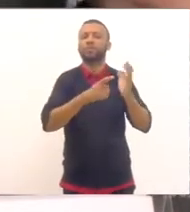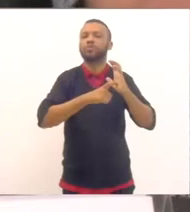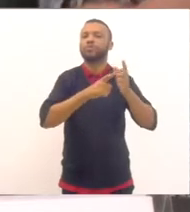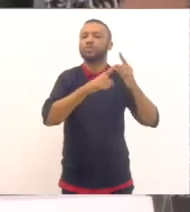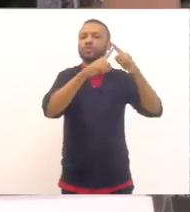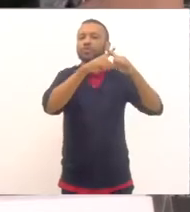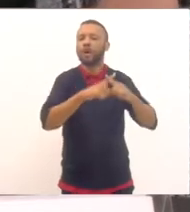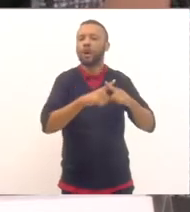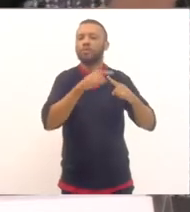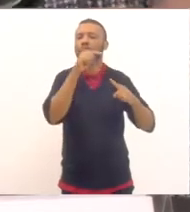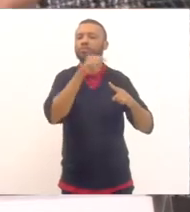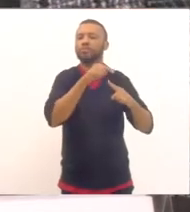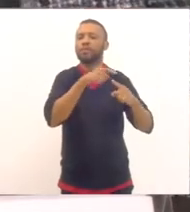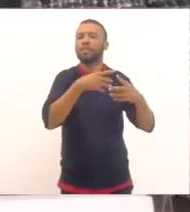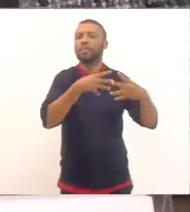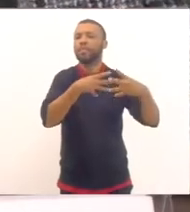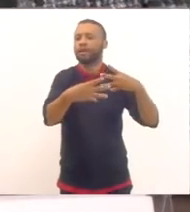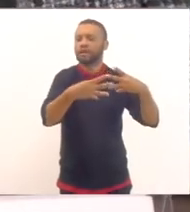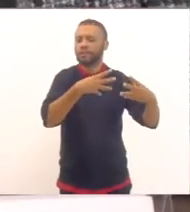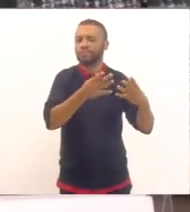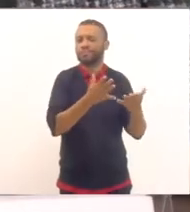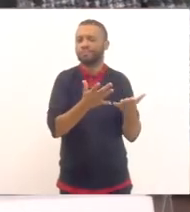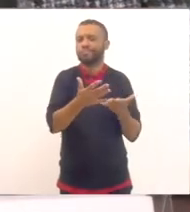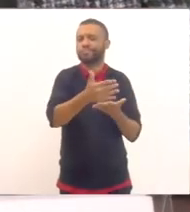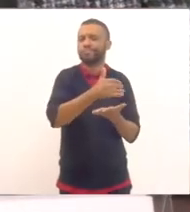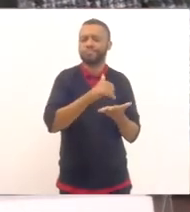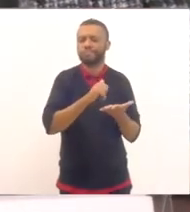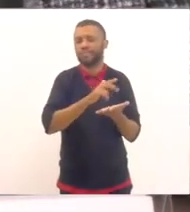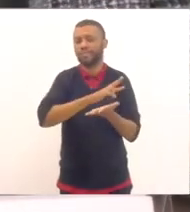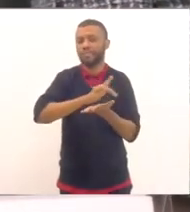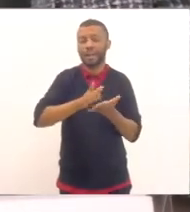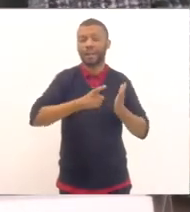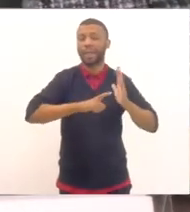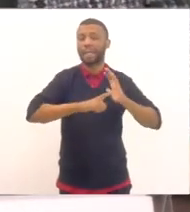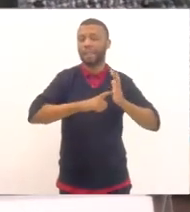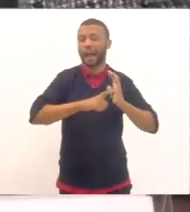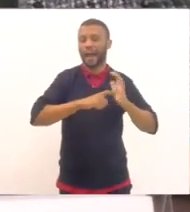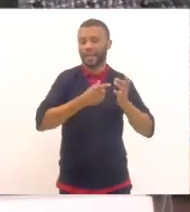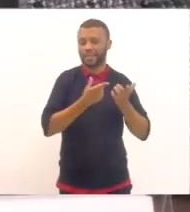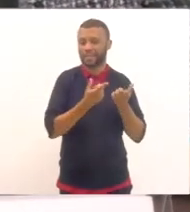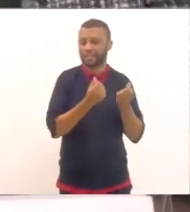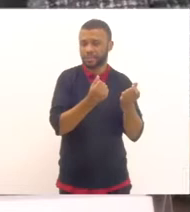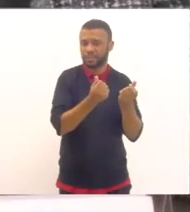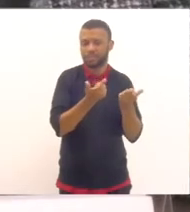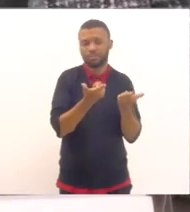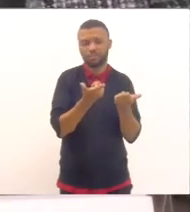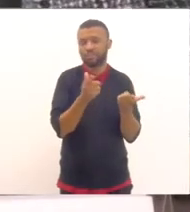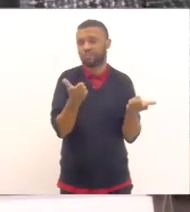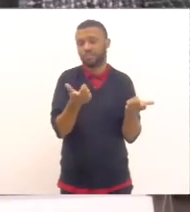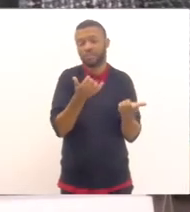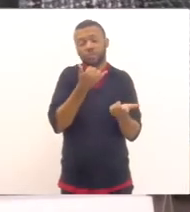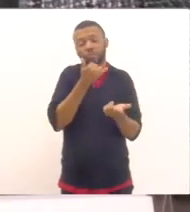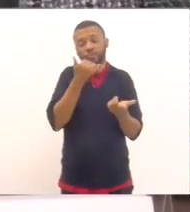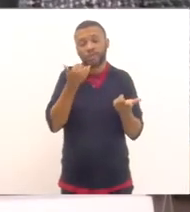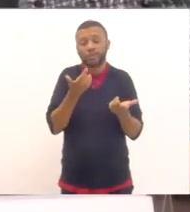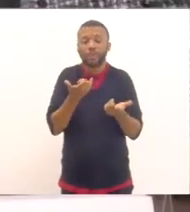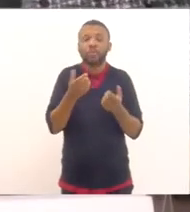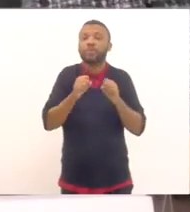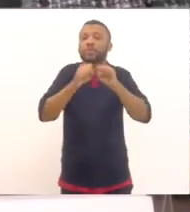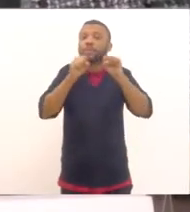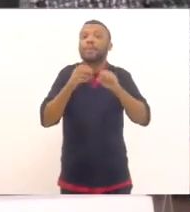foram apreendidos e o perfil que deve ser um sistema único